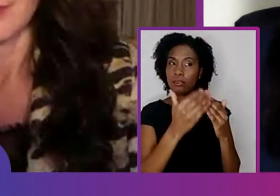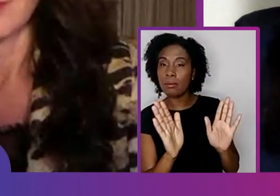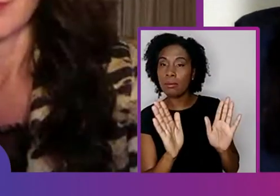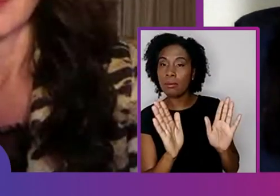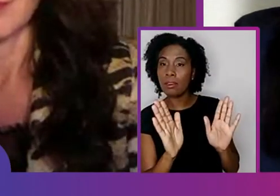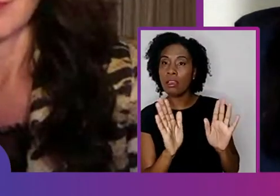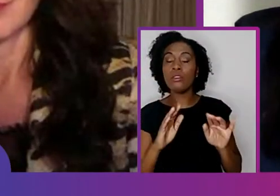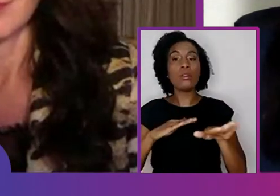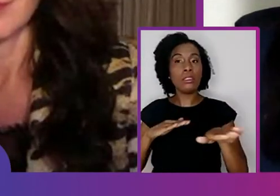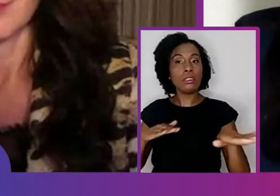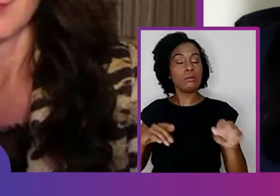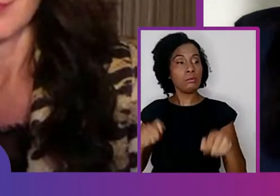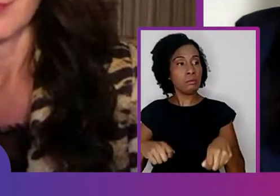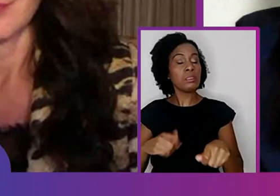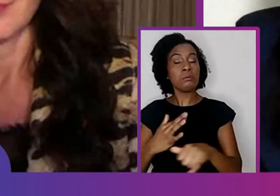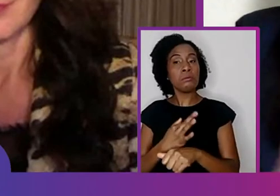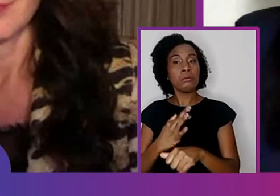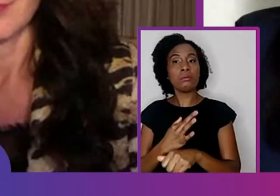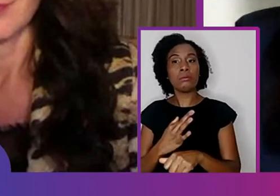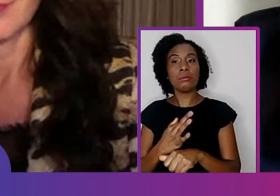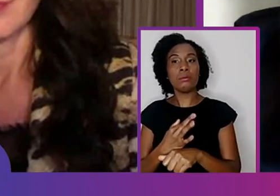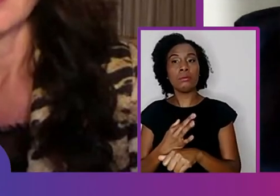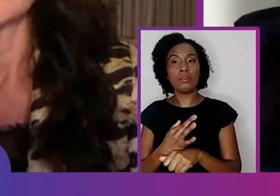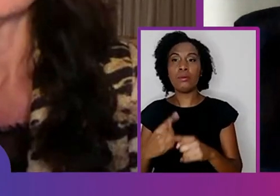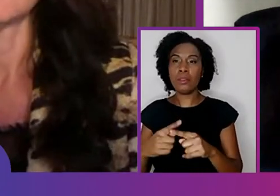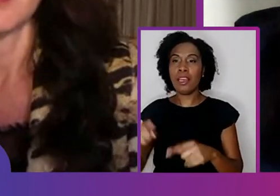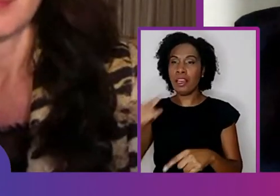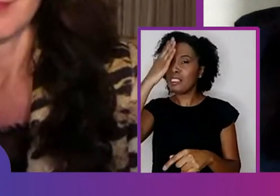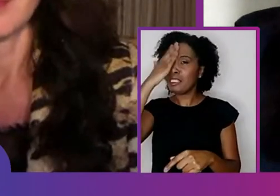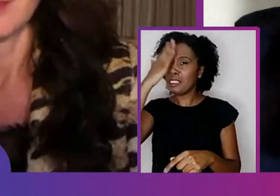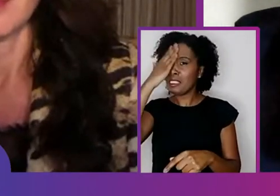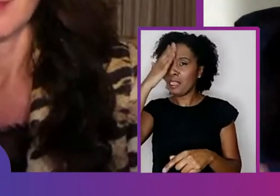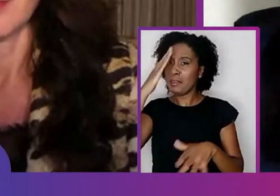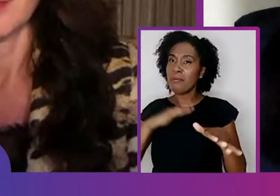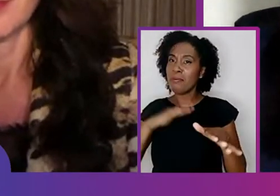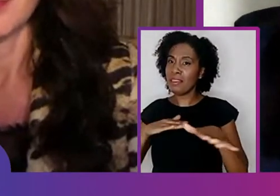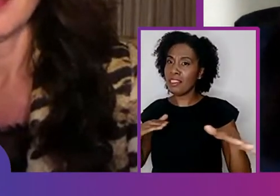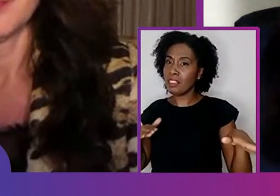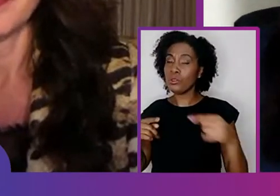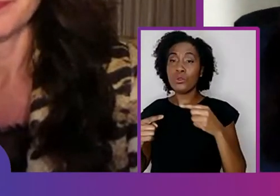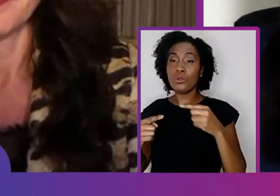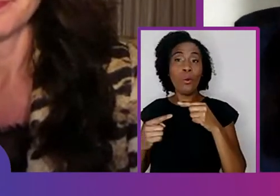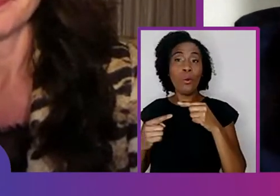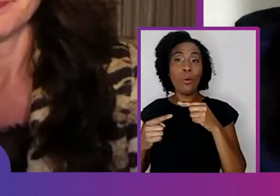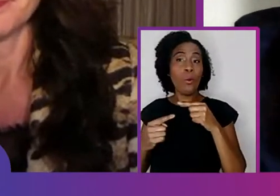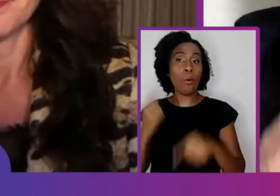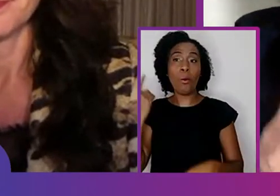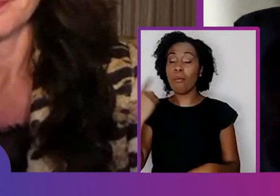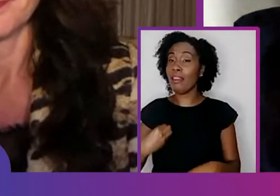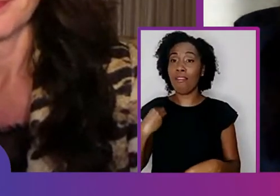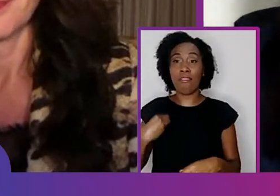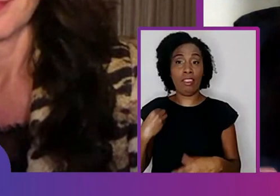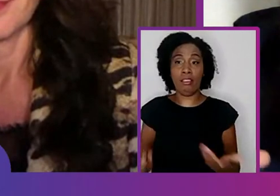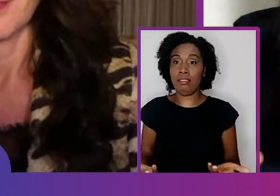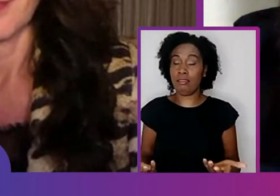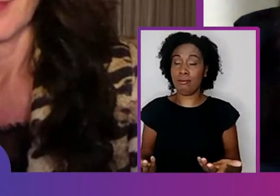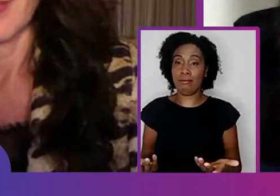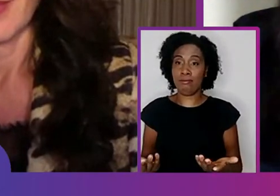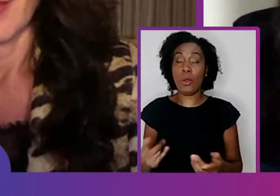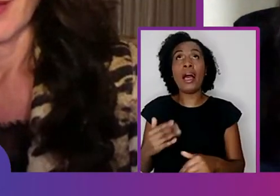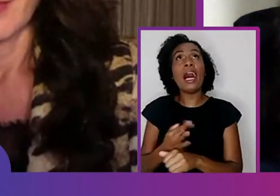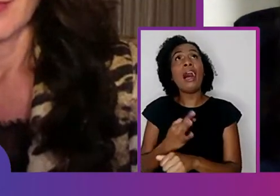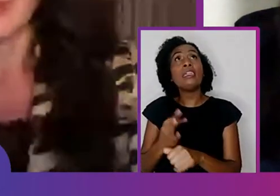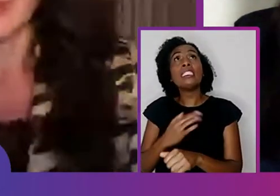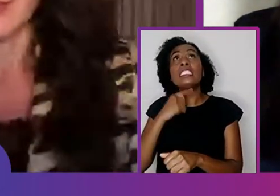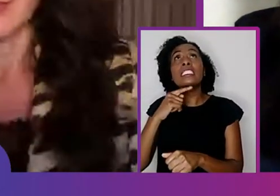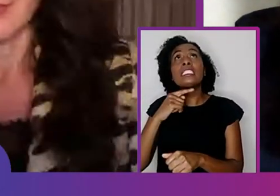quem vive em São Paulo sabe que o trânsito daqui é incompatível com a vida humana, né? Não é mais uma coisa que a gente suporta. Então, considerando os